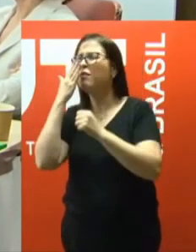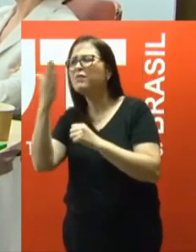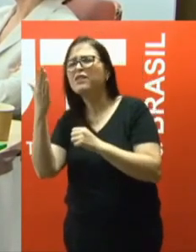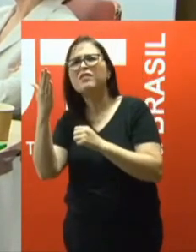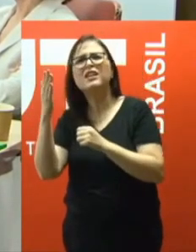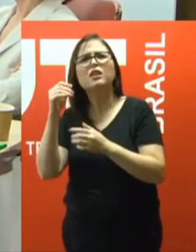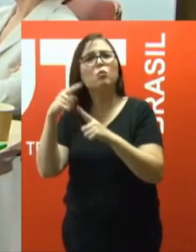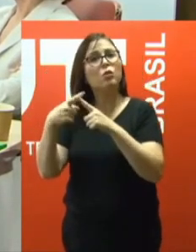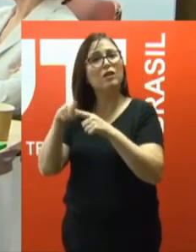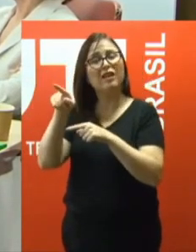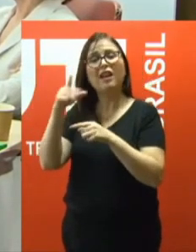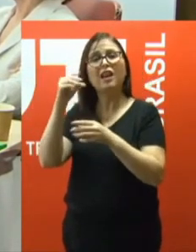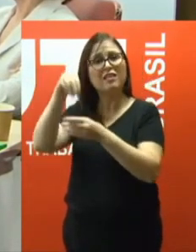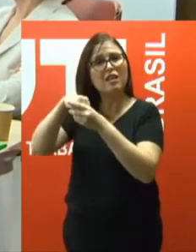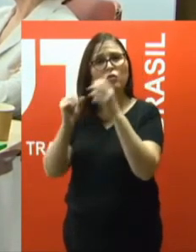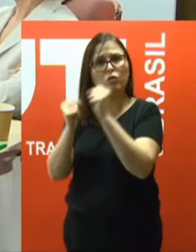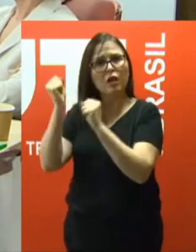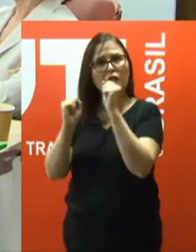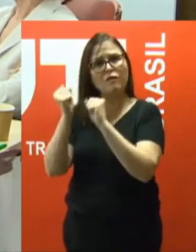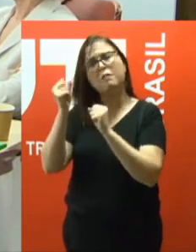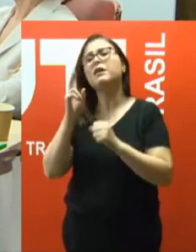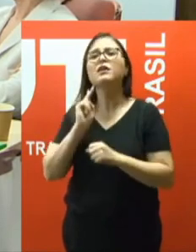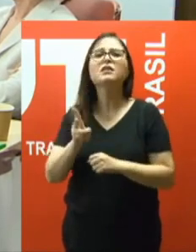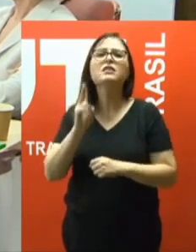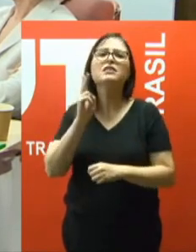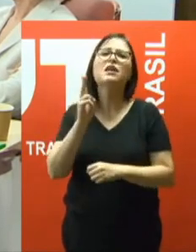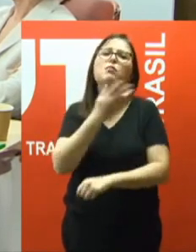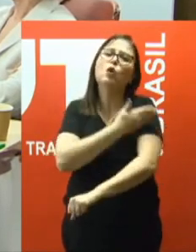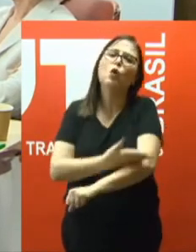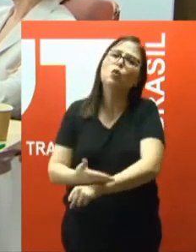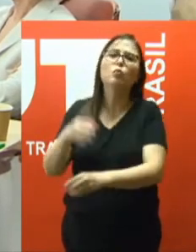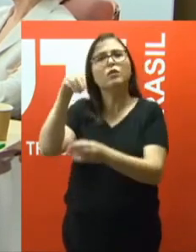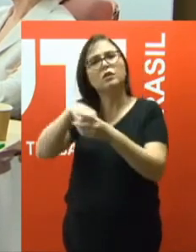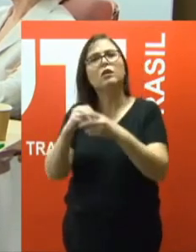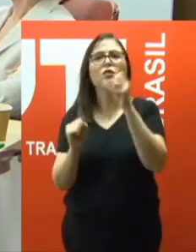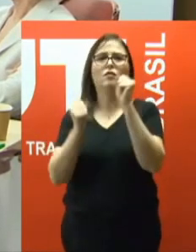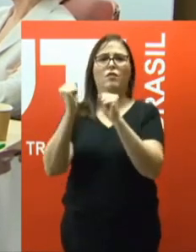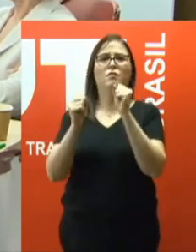Sabe, nós precisamos parar com esse negócio de tudo que a gente vai fazer agora.